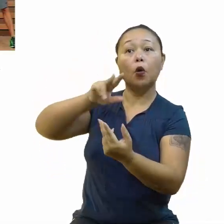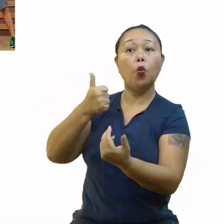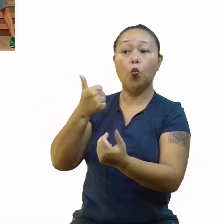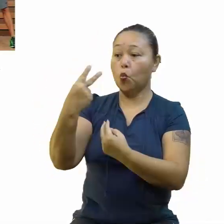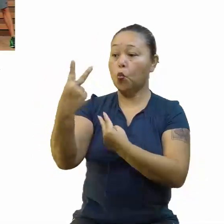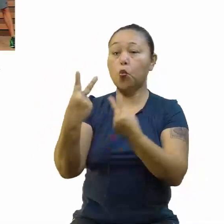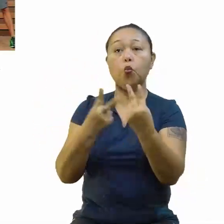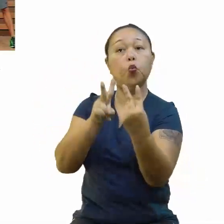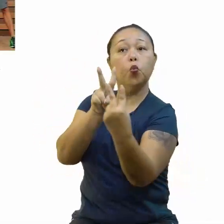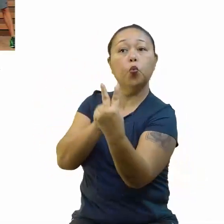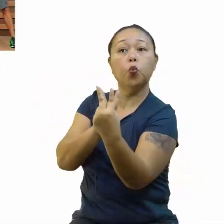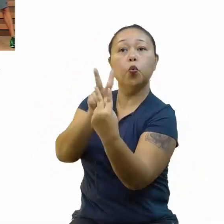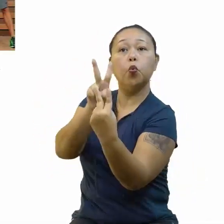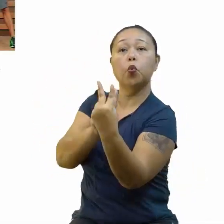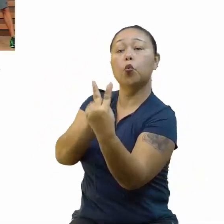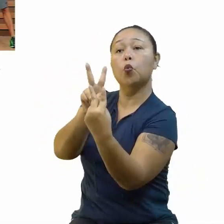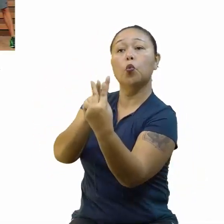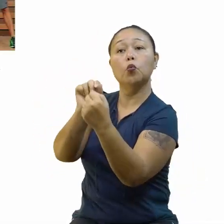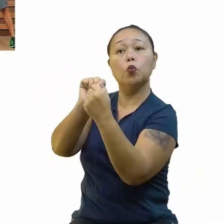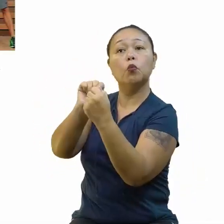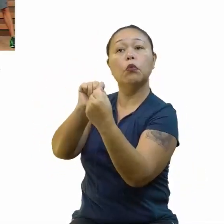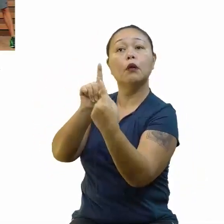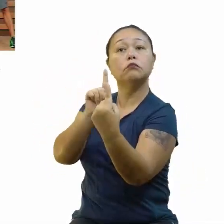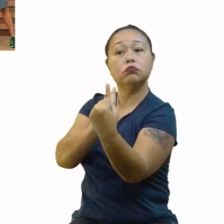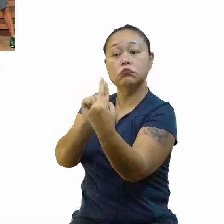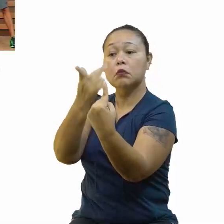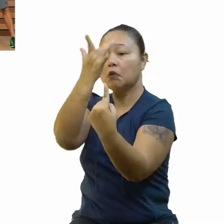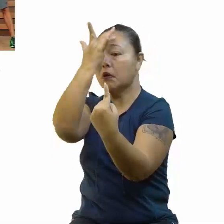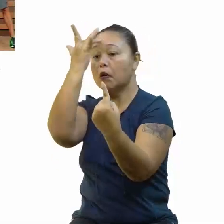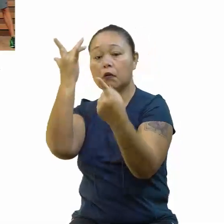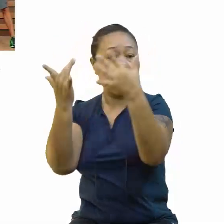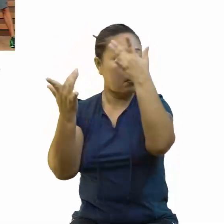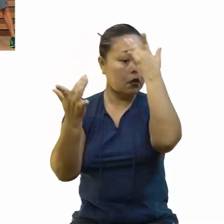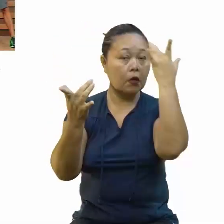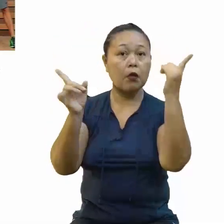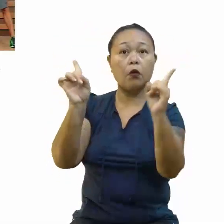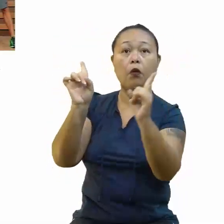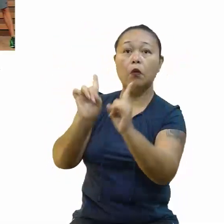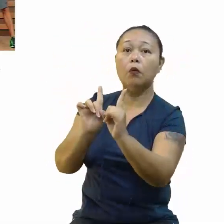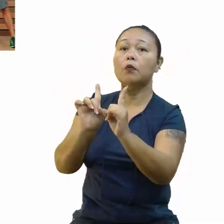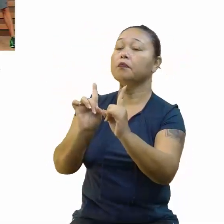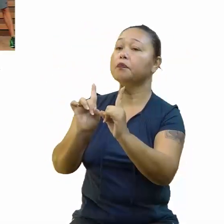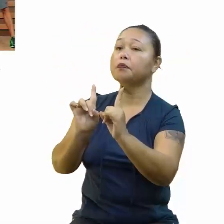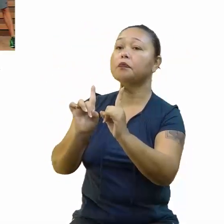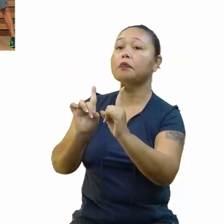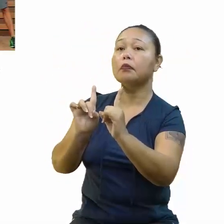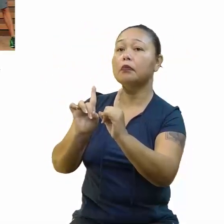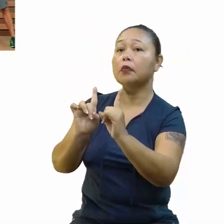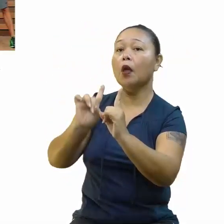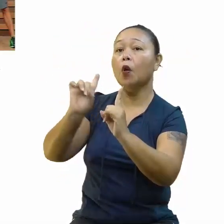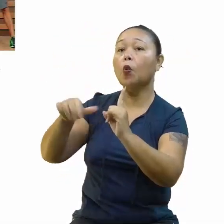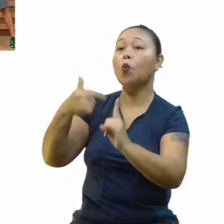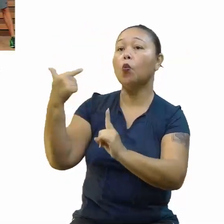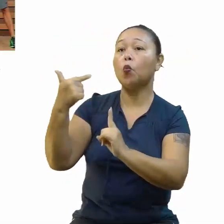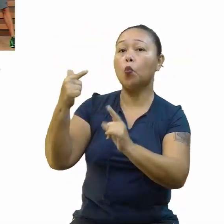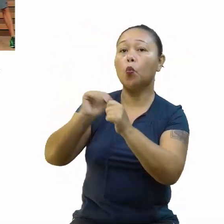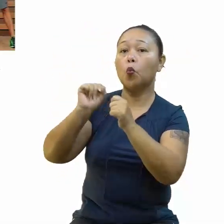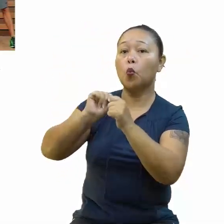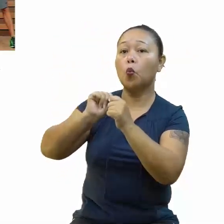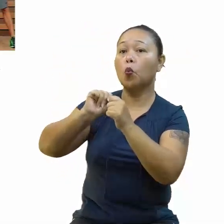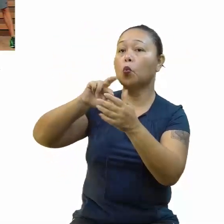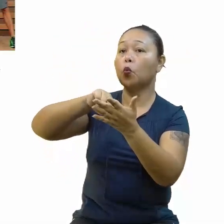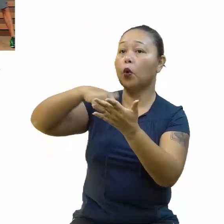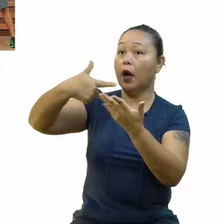um salto. Então nós temos aqui agachamento com salto em dupla. O segundo exercício é um abdominal